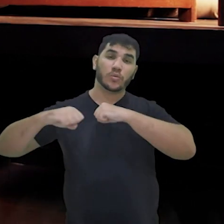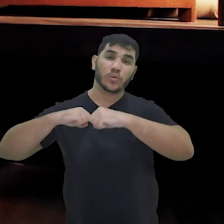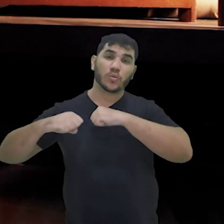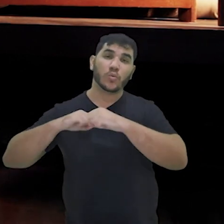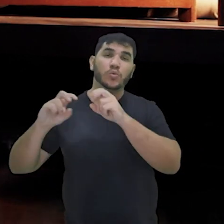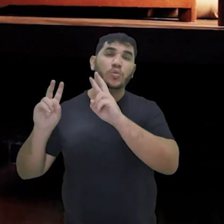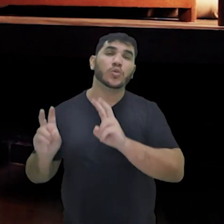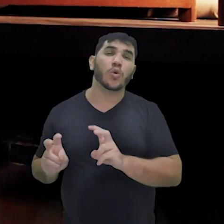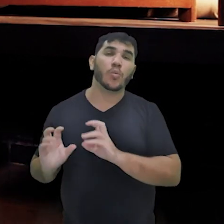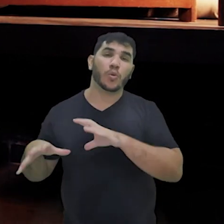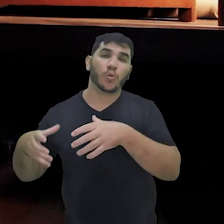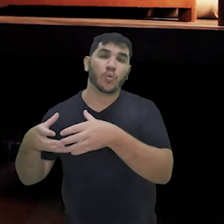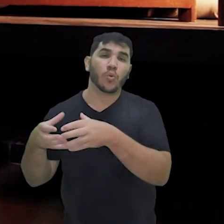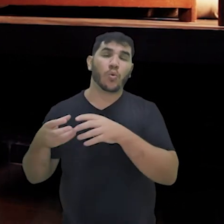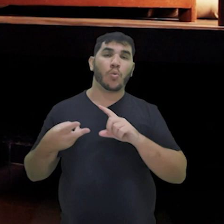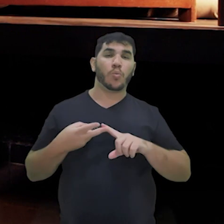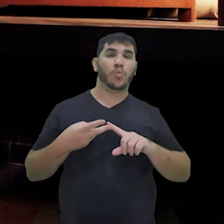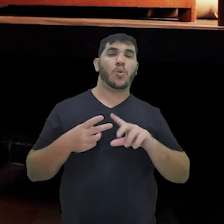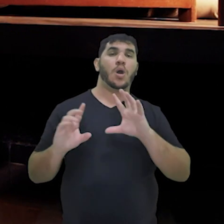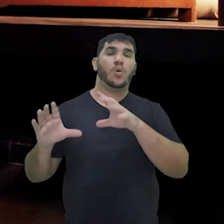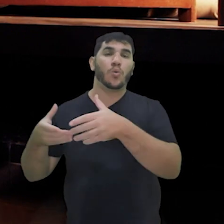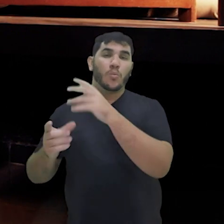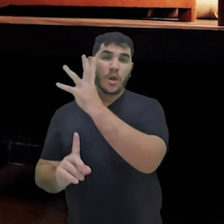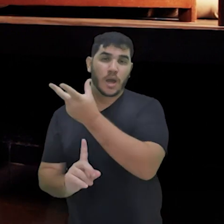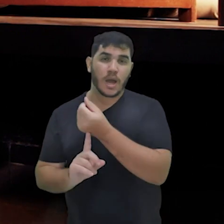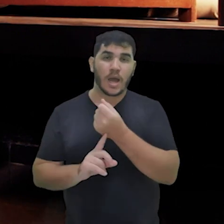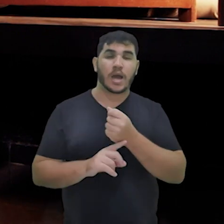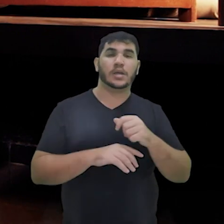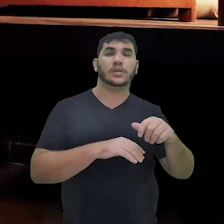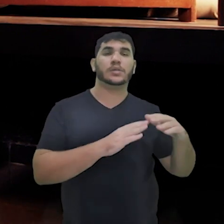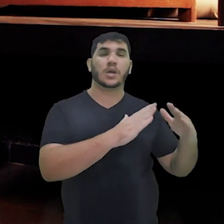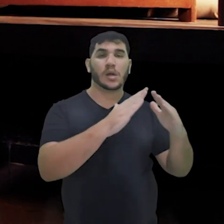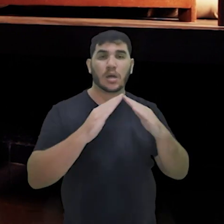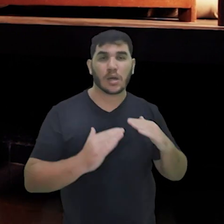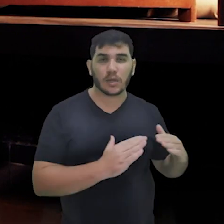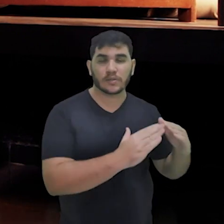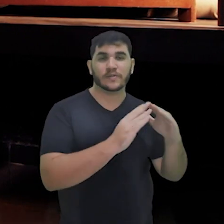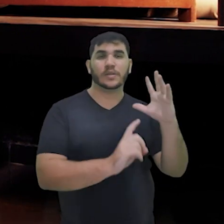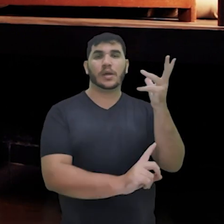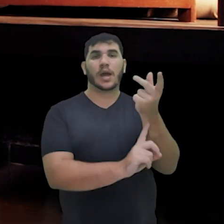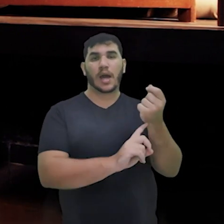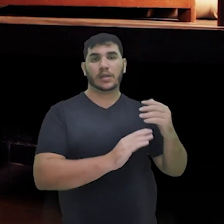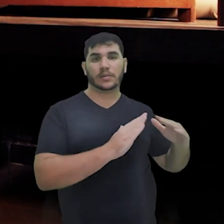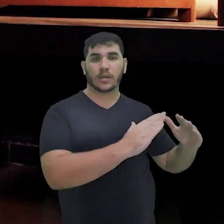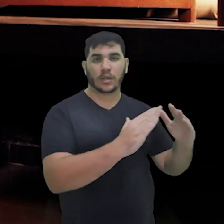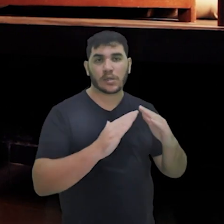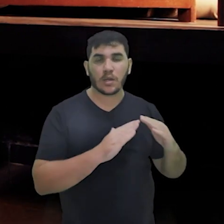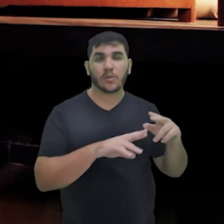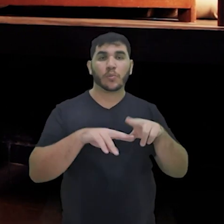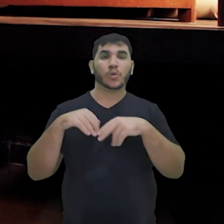comunidade, sobre periferia, sobre arte na periferia, sobre arte de periferia. Então, esses